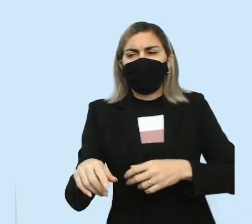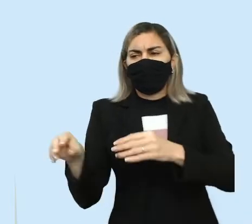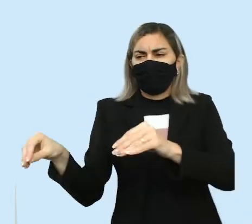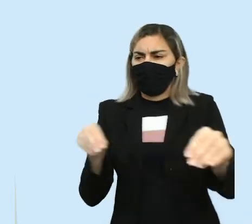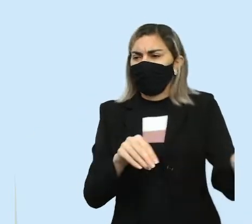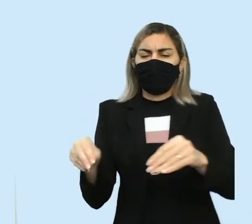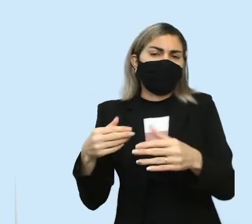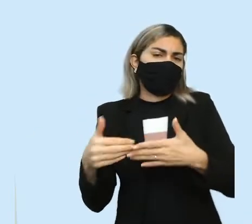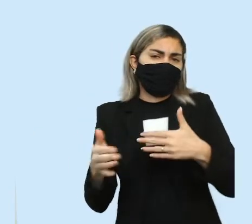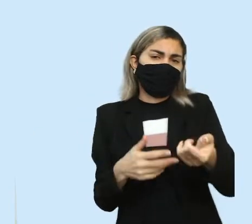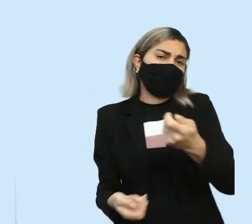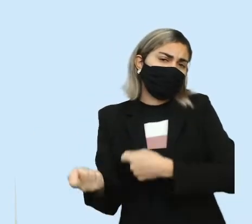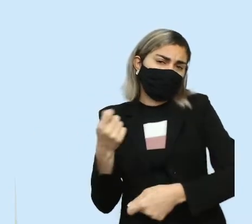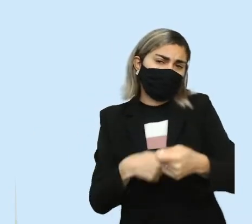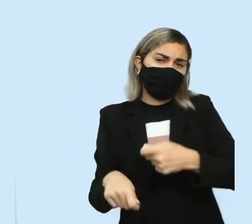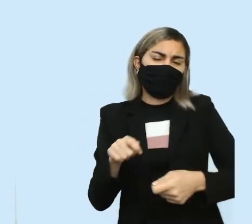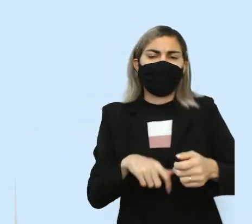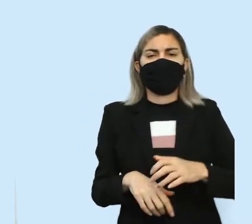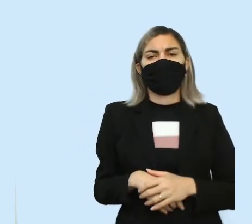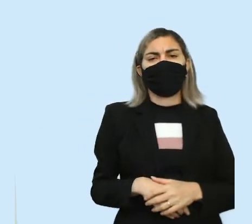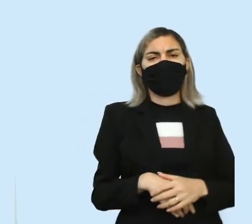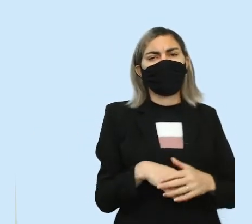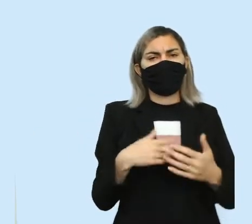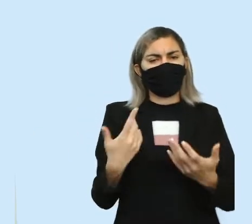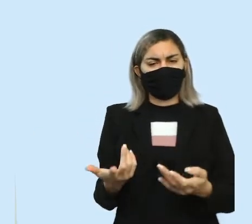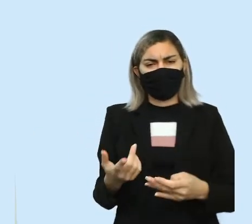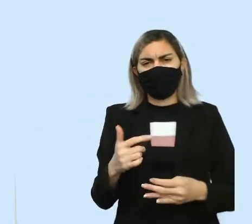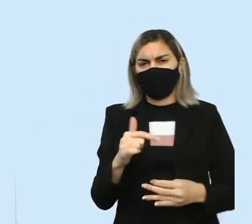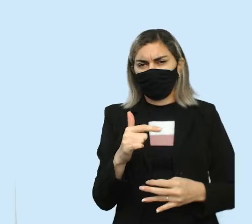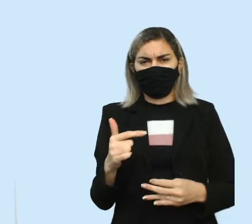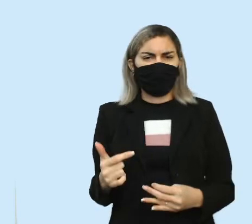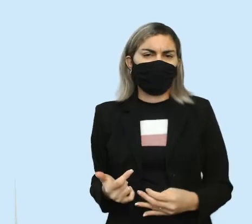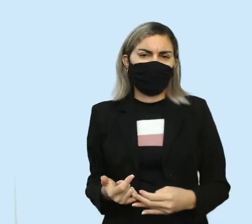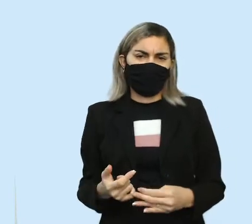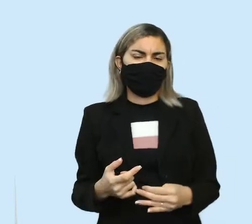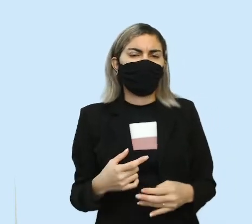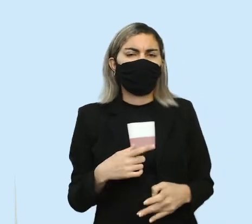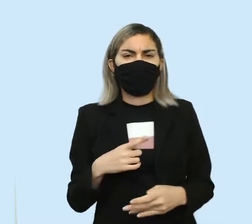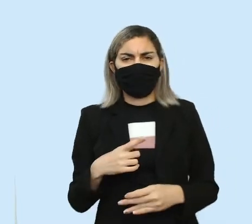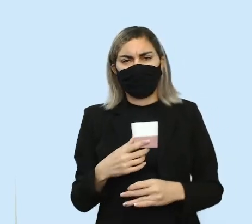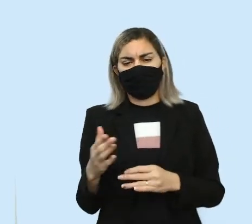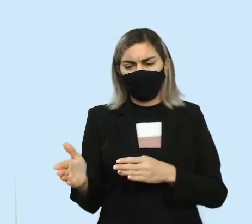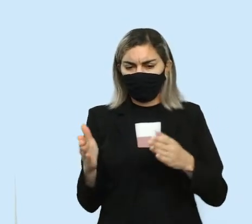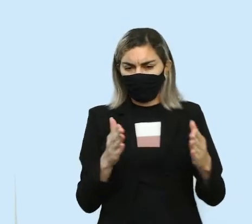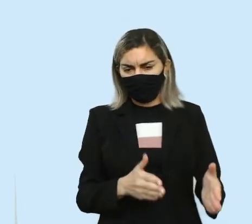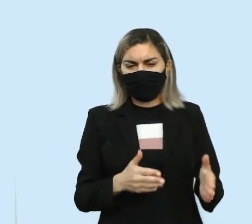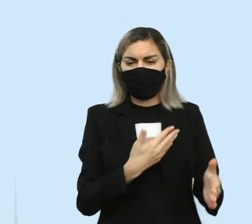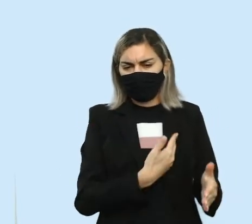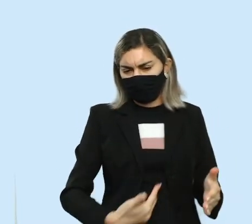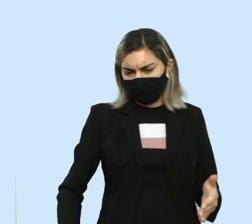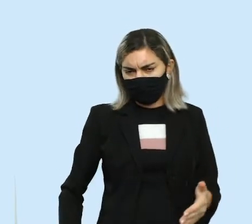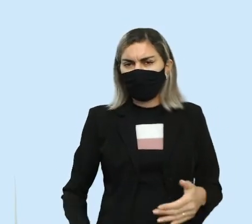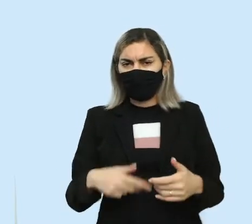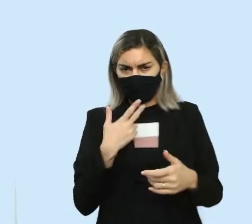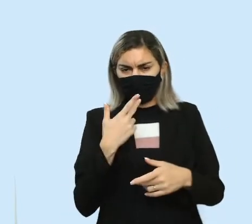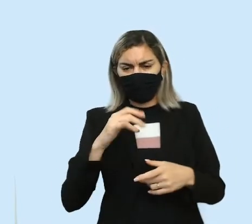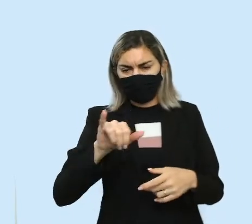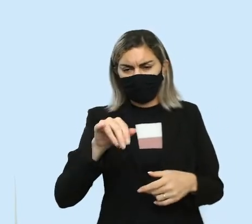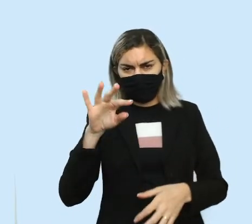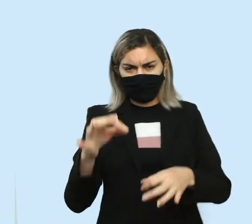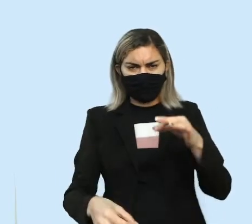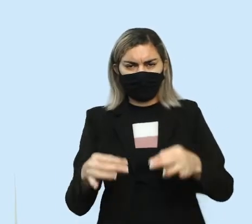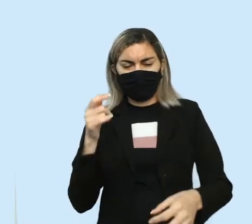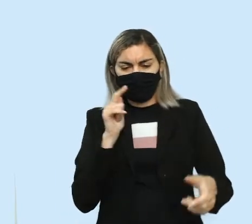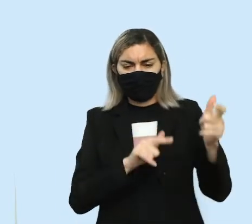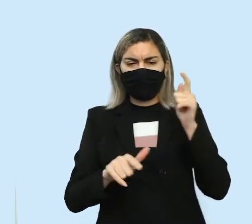fossem, comercializavam. Beleza? Não sendo o suficiente, essa parte desse governo que a gente atribuiu aqui dos juízes